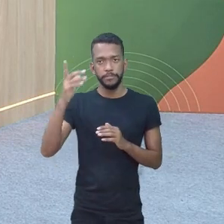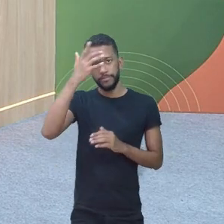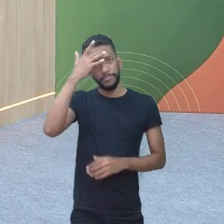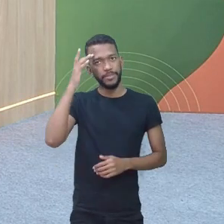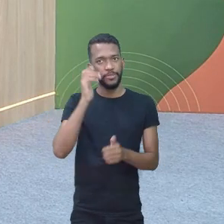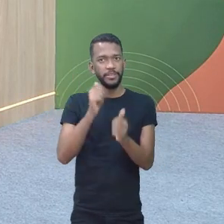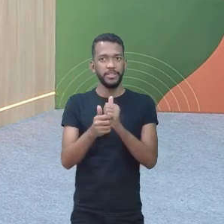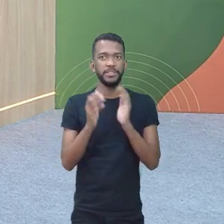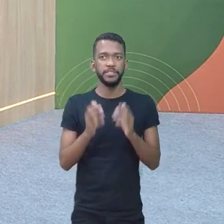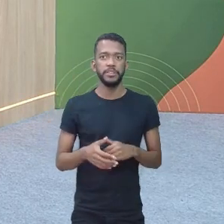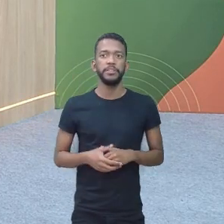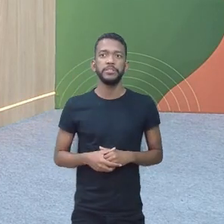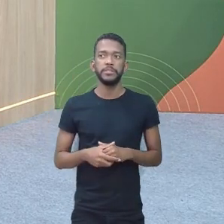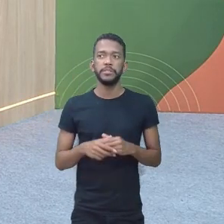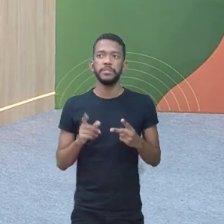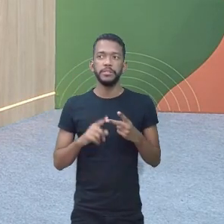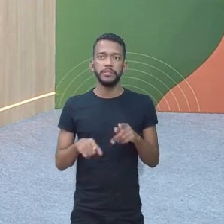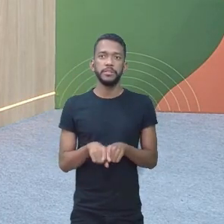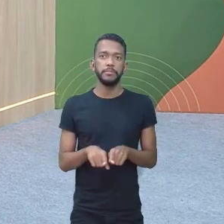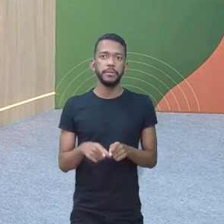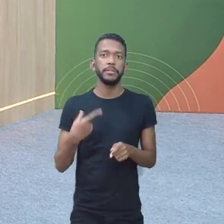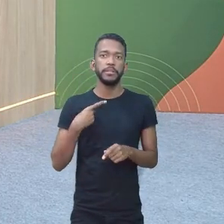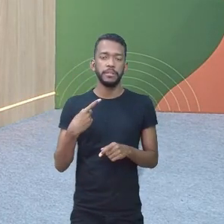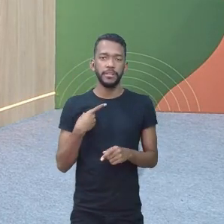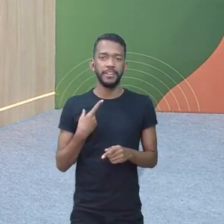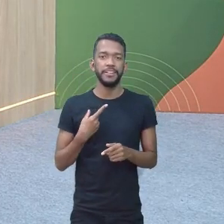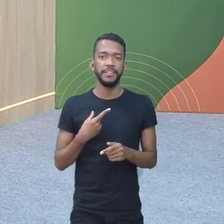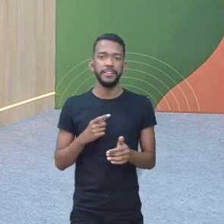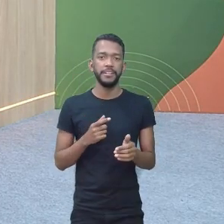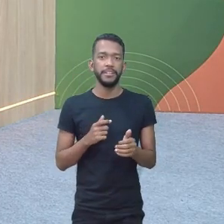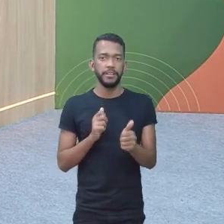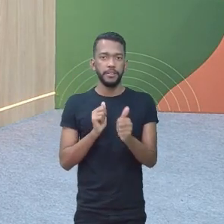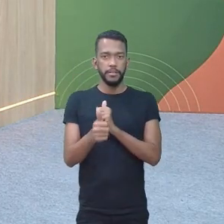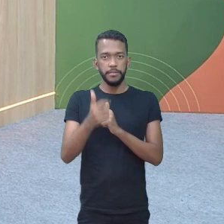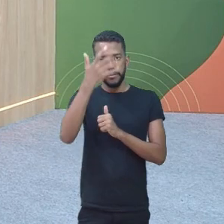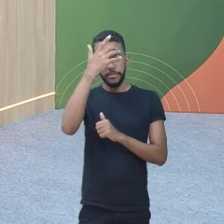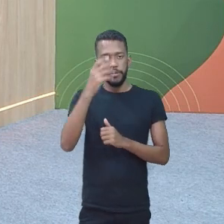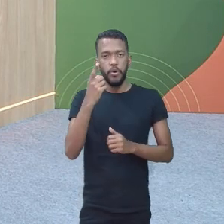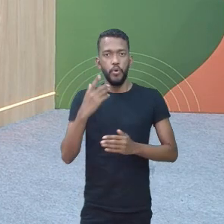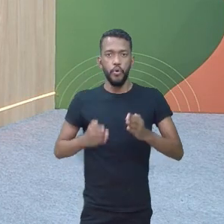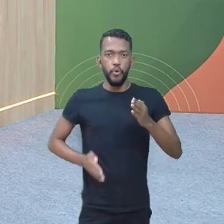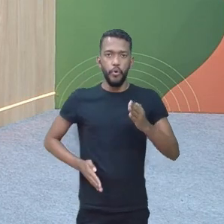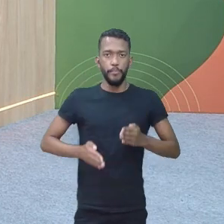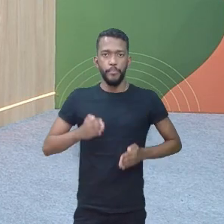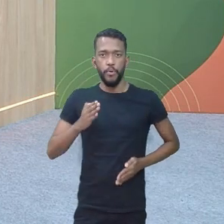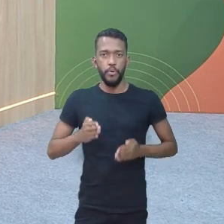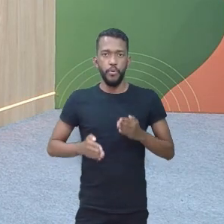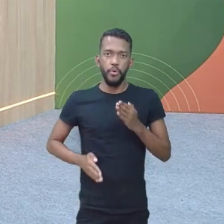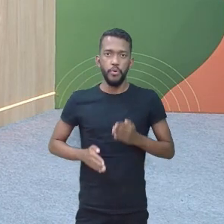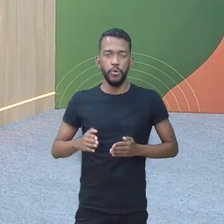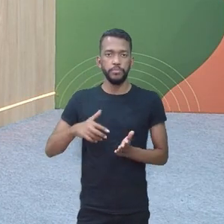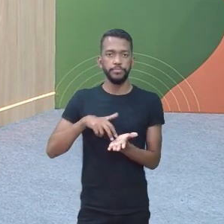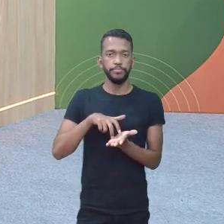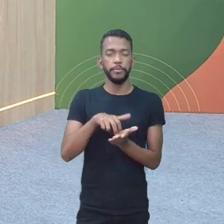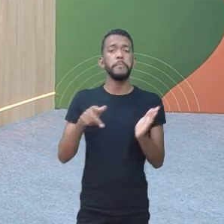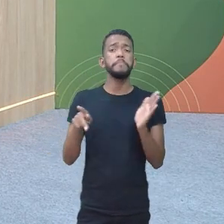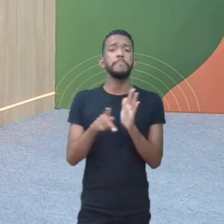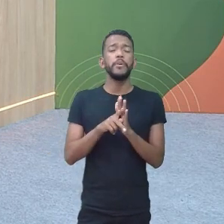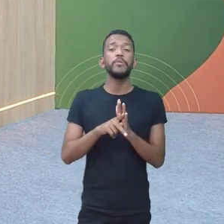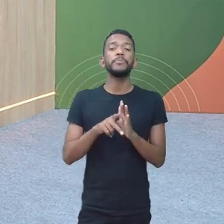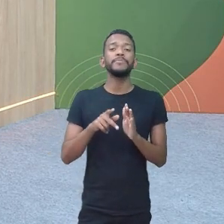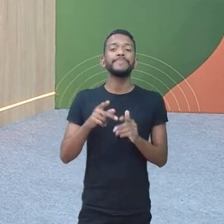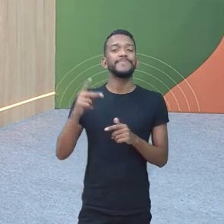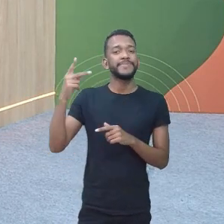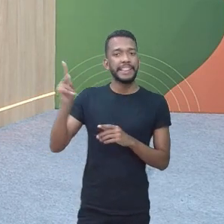né? Atleta robôs. O Japão, ele nos impressiona muito com a tecnologia.